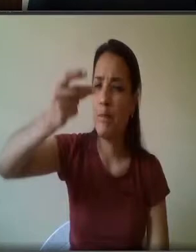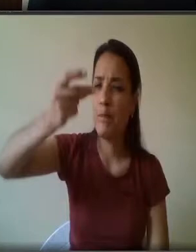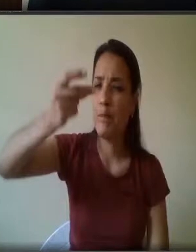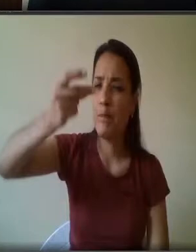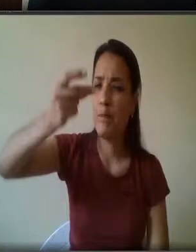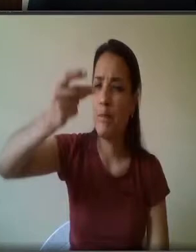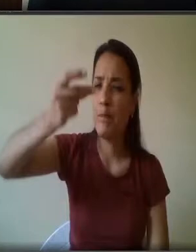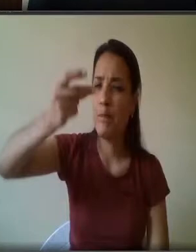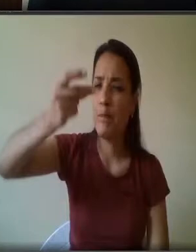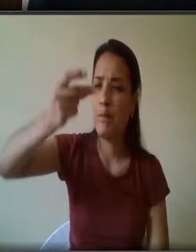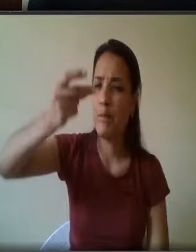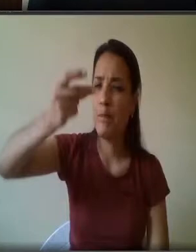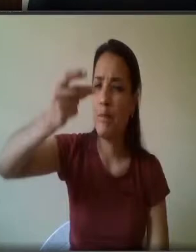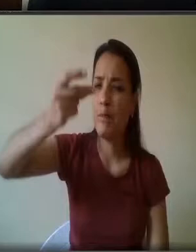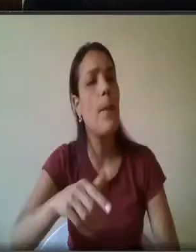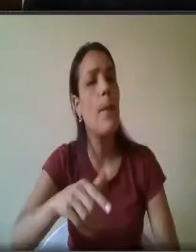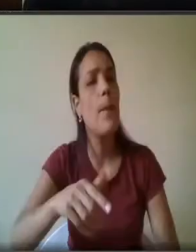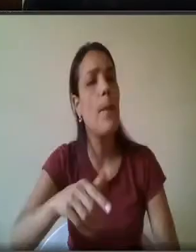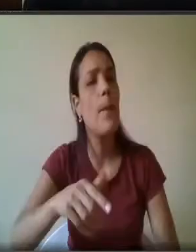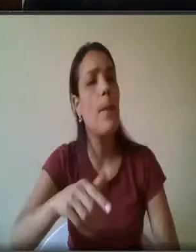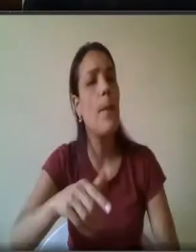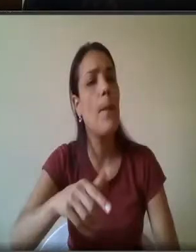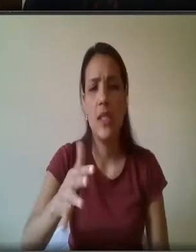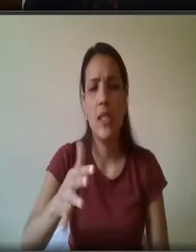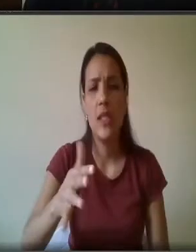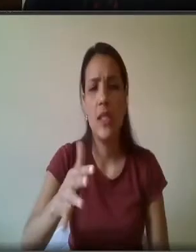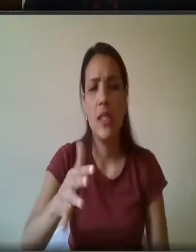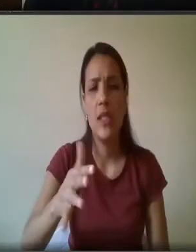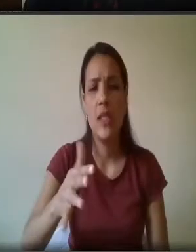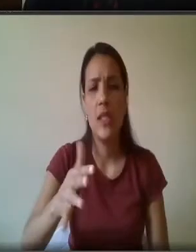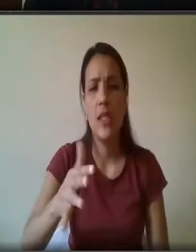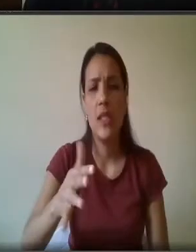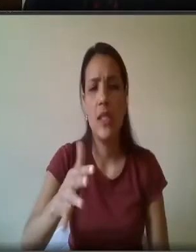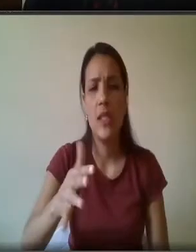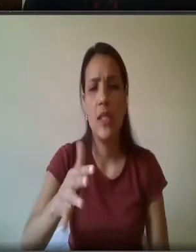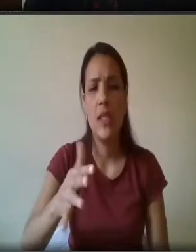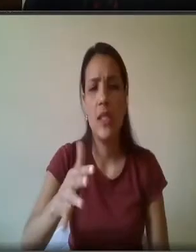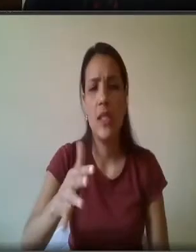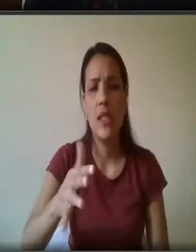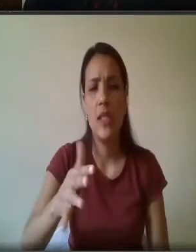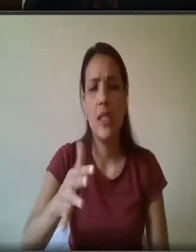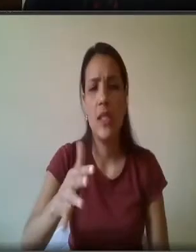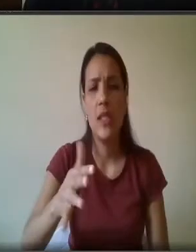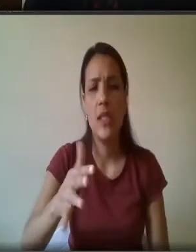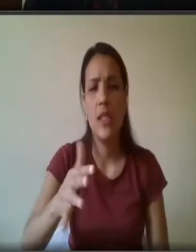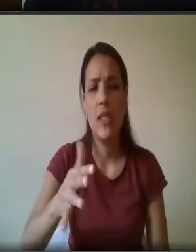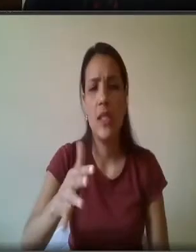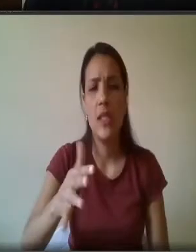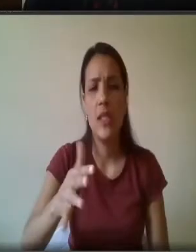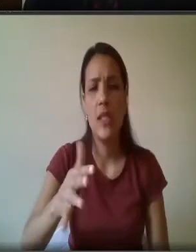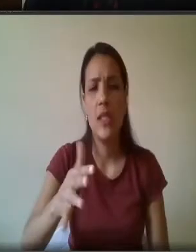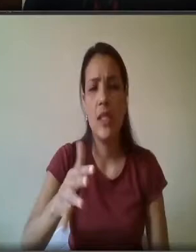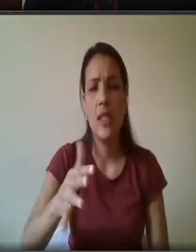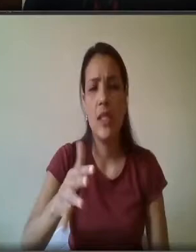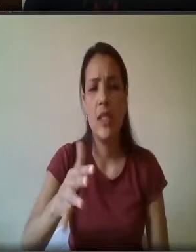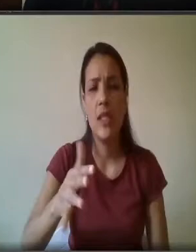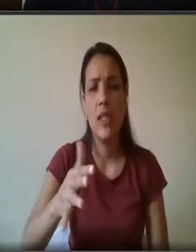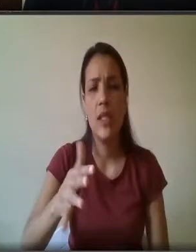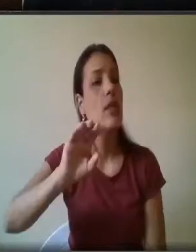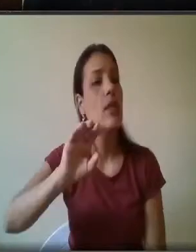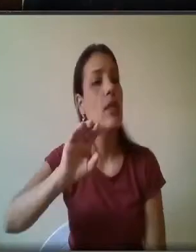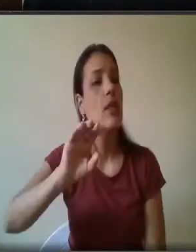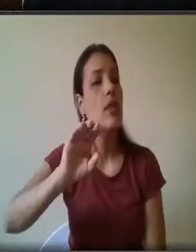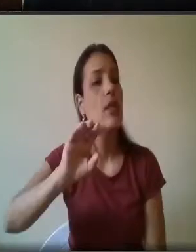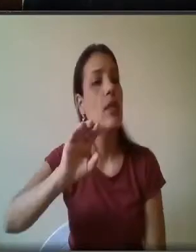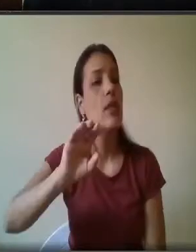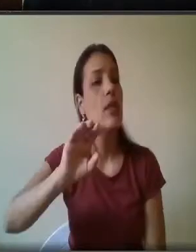de 800, 900 milhões de anos. E aí, qual é a curiosidade aqui? Todo